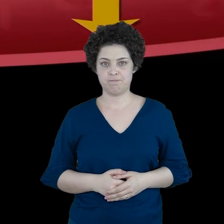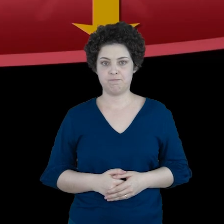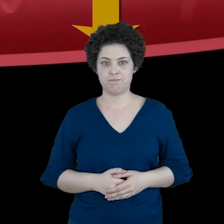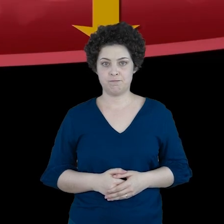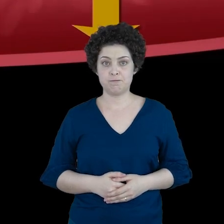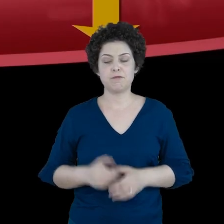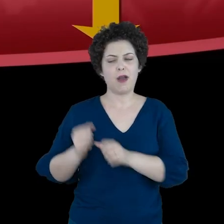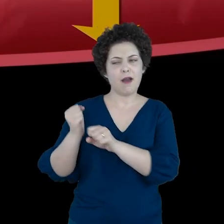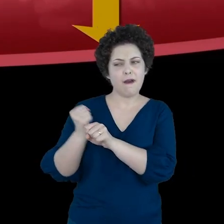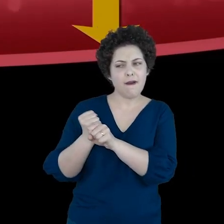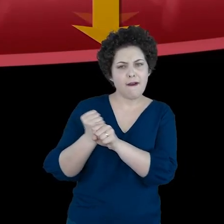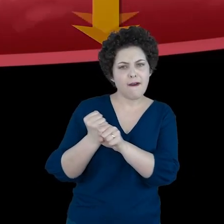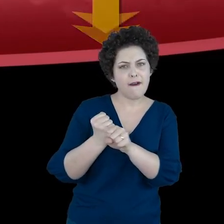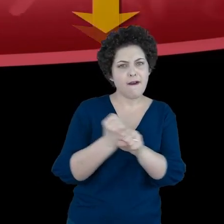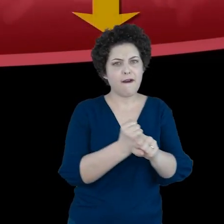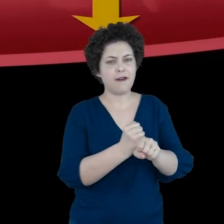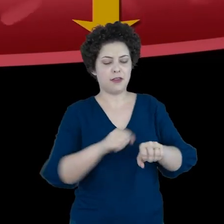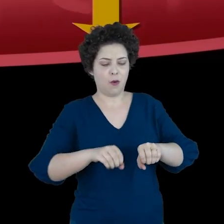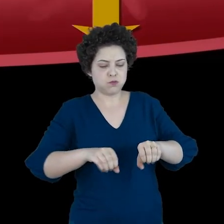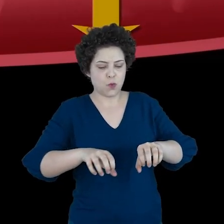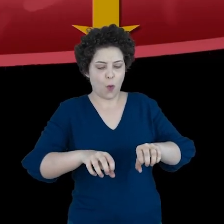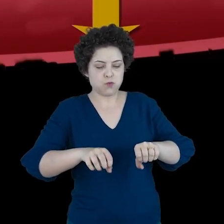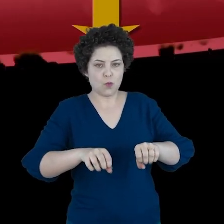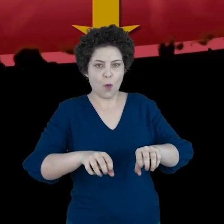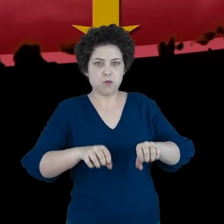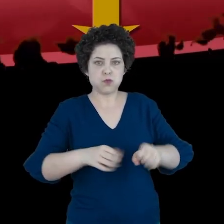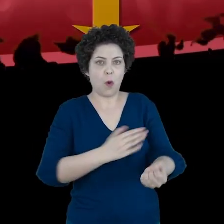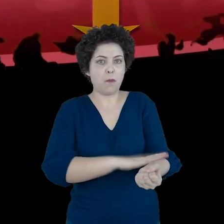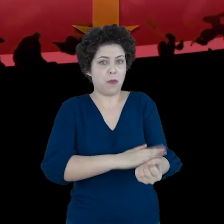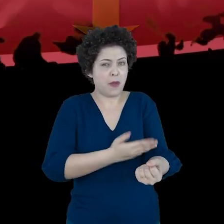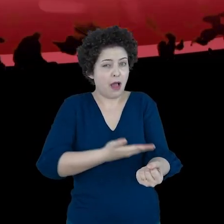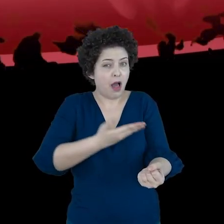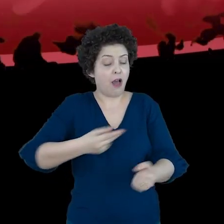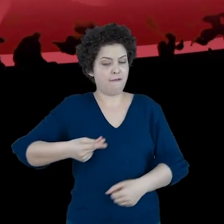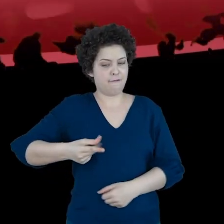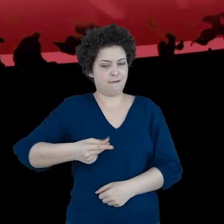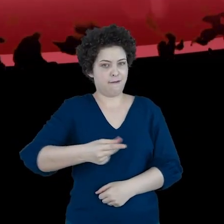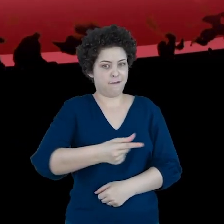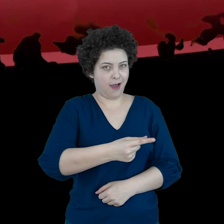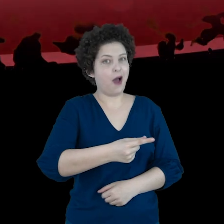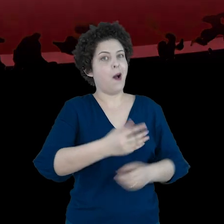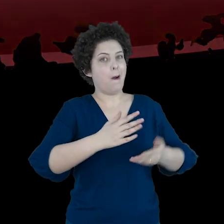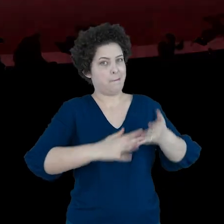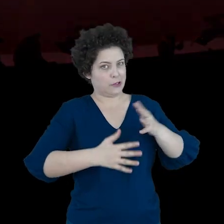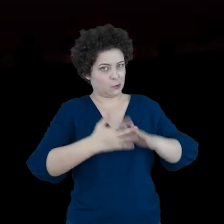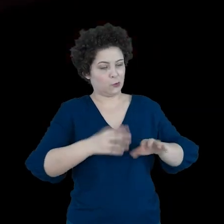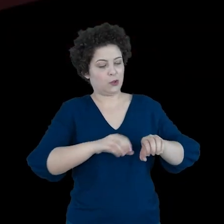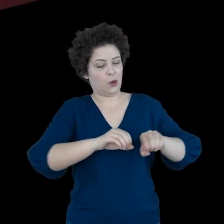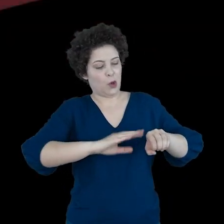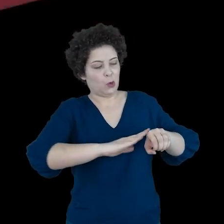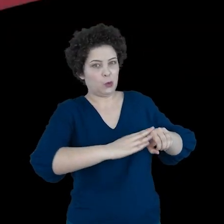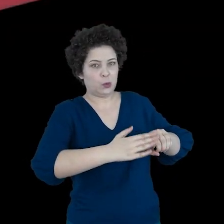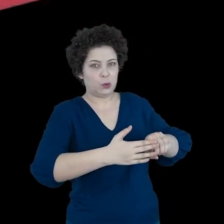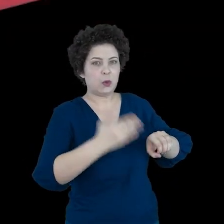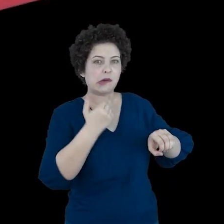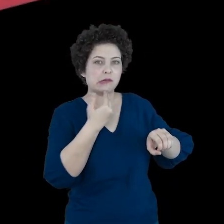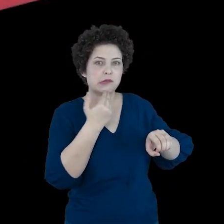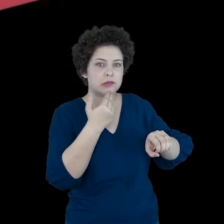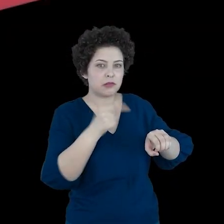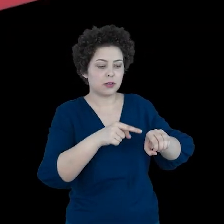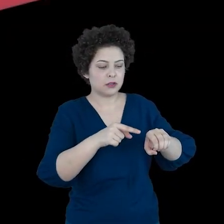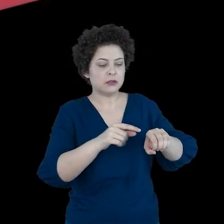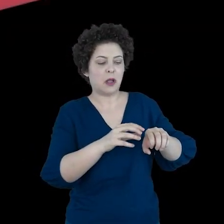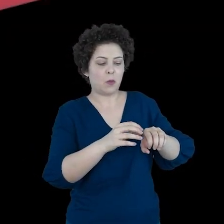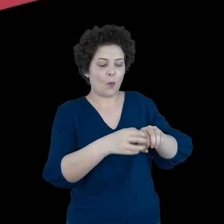Ao longo dos anos, a pressão constantemente alta danifica as paredes das artérias, facilitando a formação